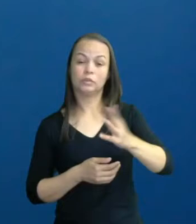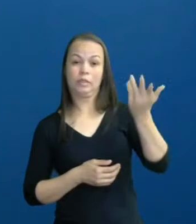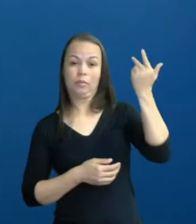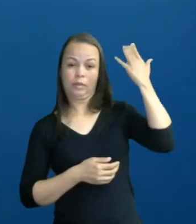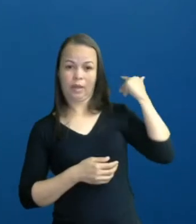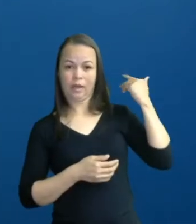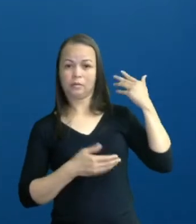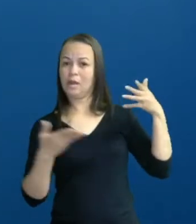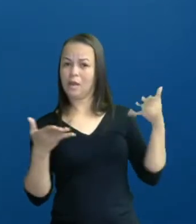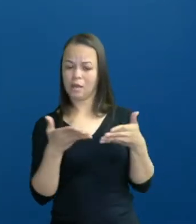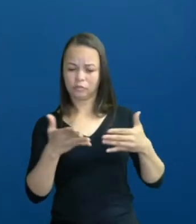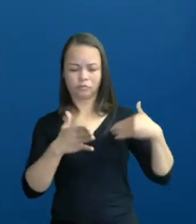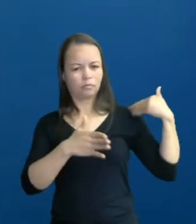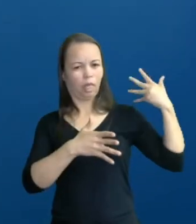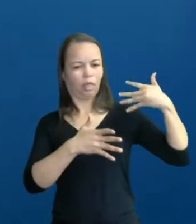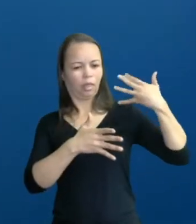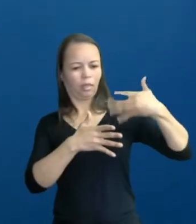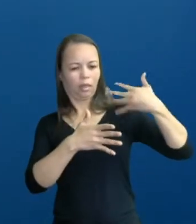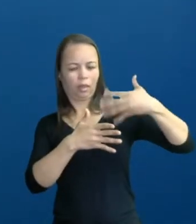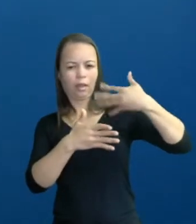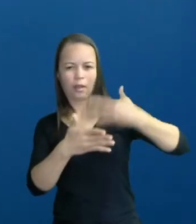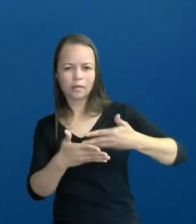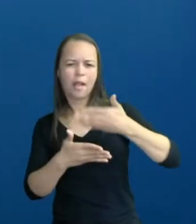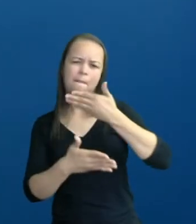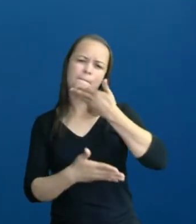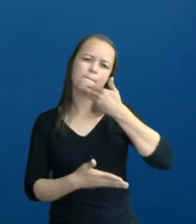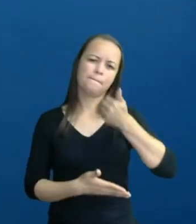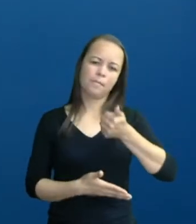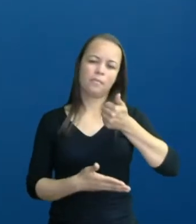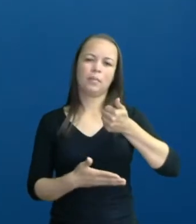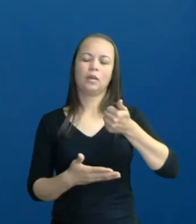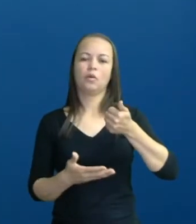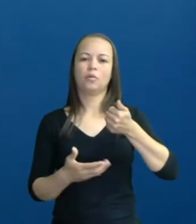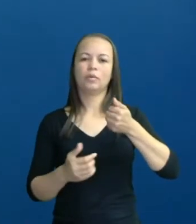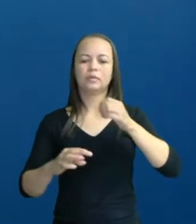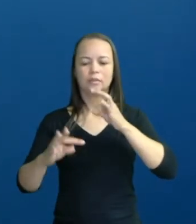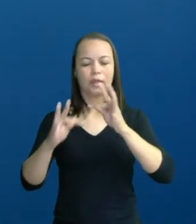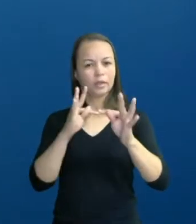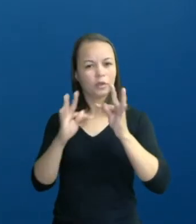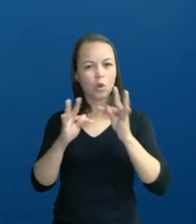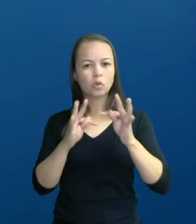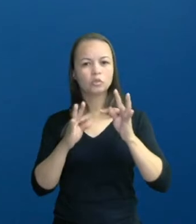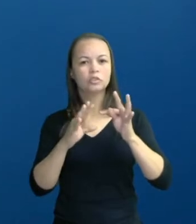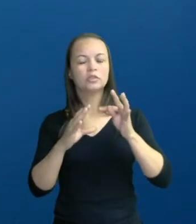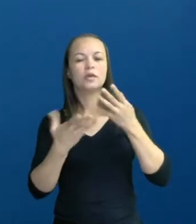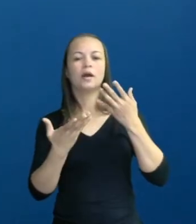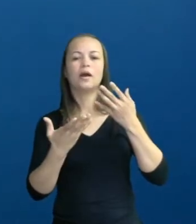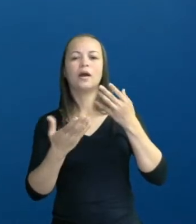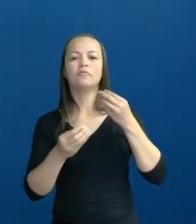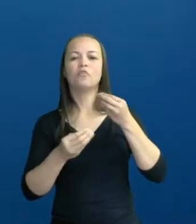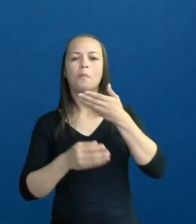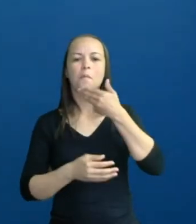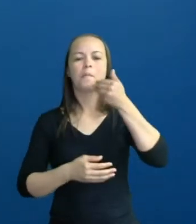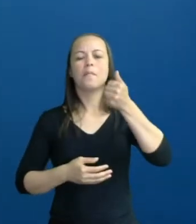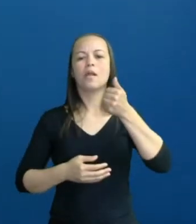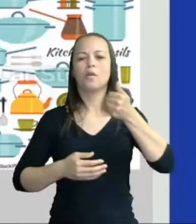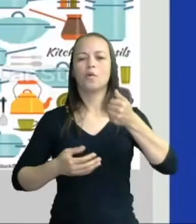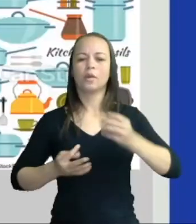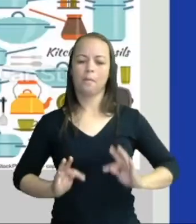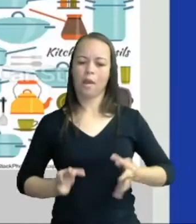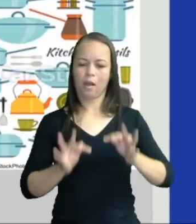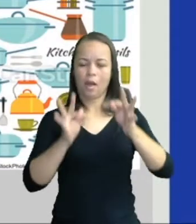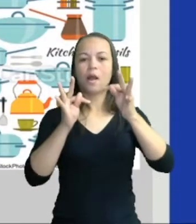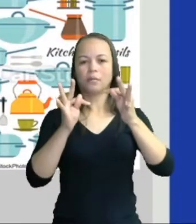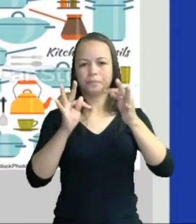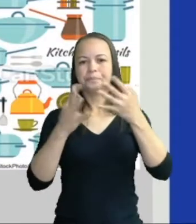se aprimorando e foi melhorando essa tecnologia. Então, ajuda bastante a gente. Então, desde a